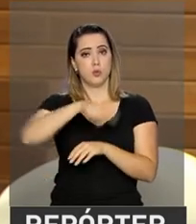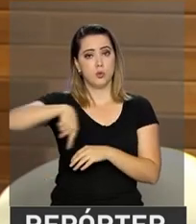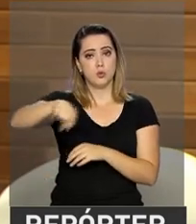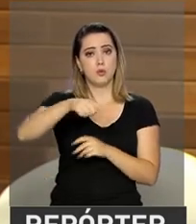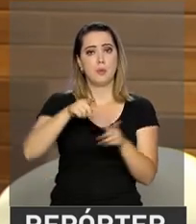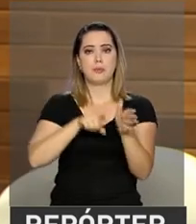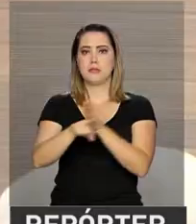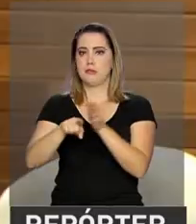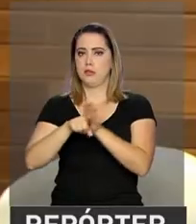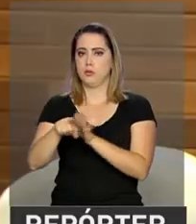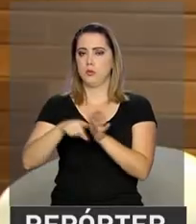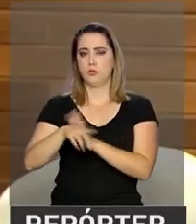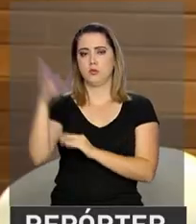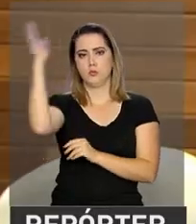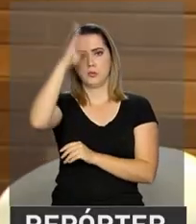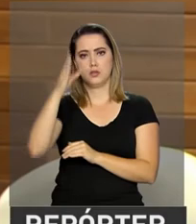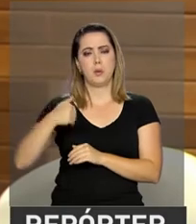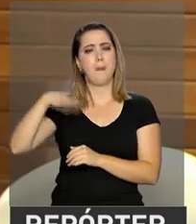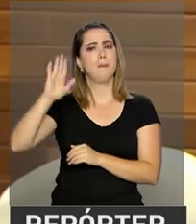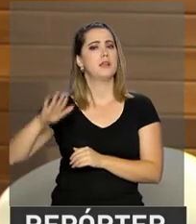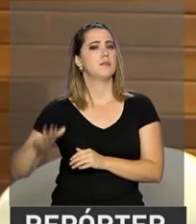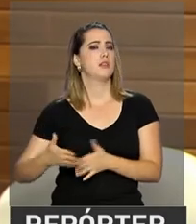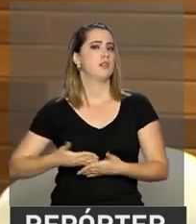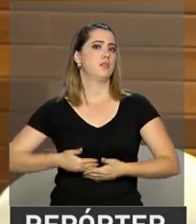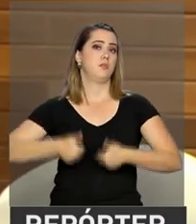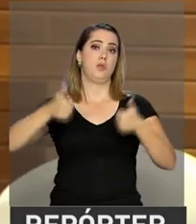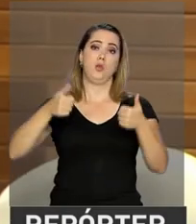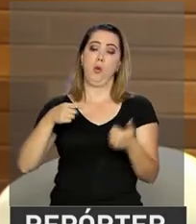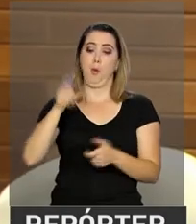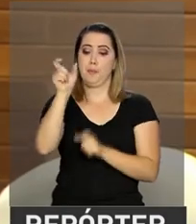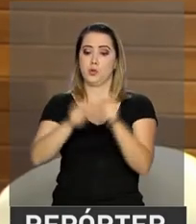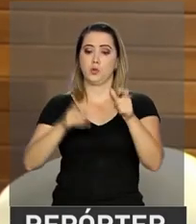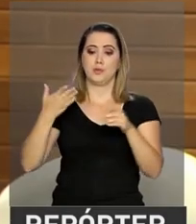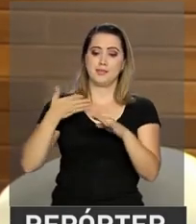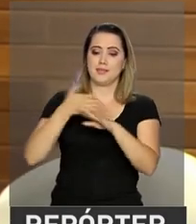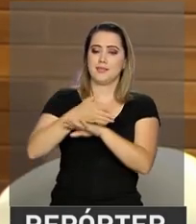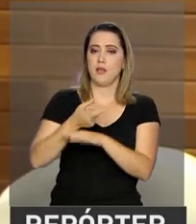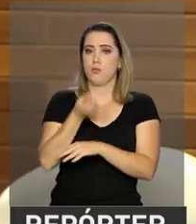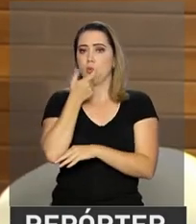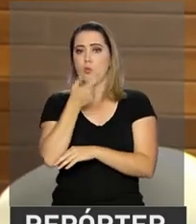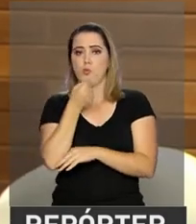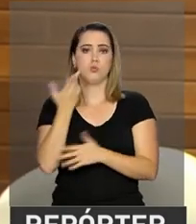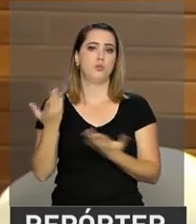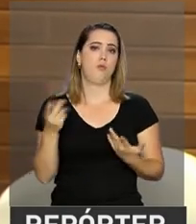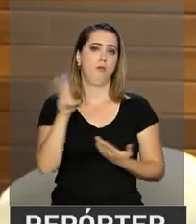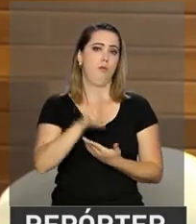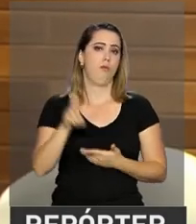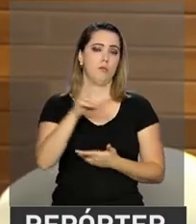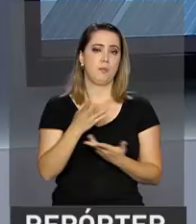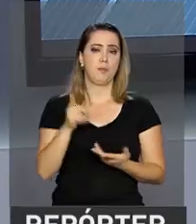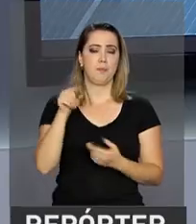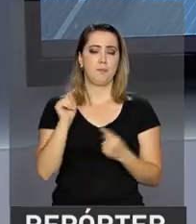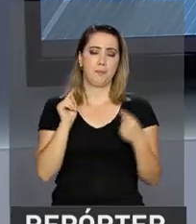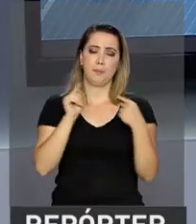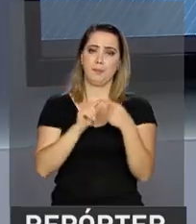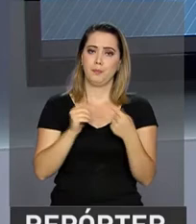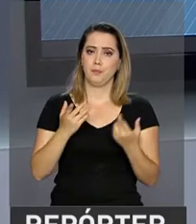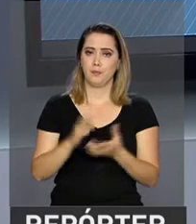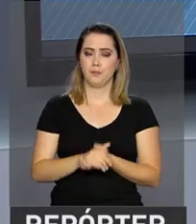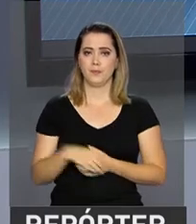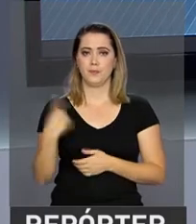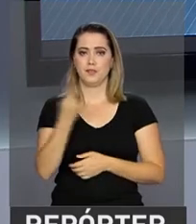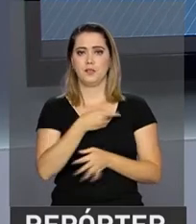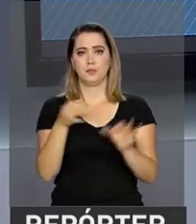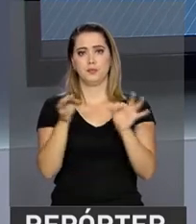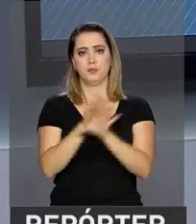nossos pesquisadores. Quanto mais barato o medicamento, mais pessoas têm acesso ao medicamento. É esse o objetivo. E